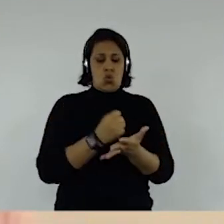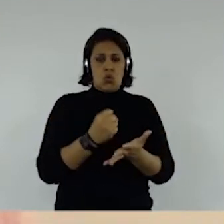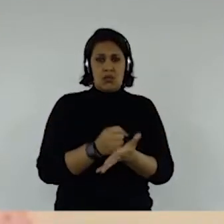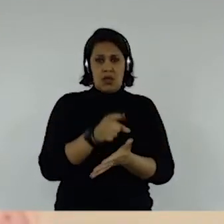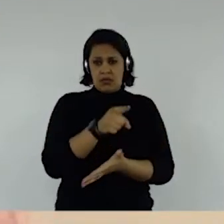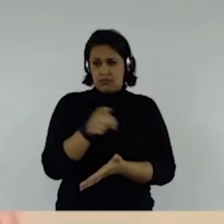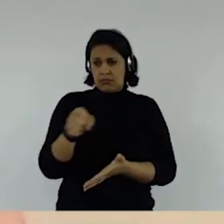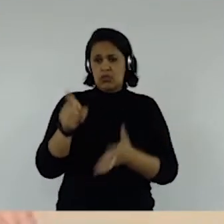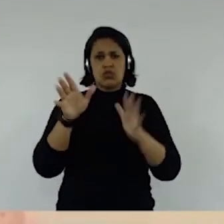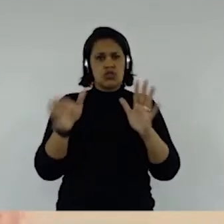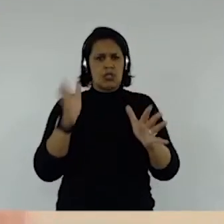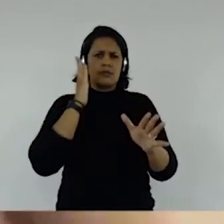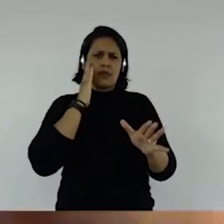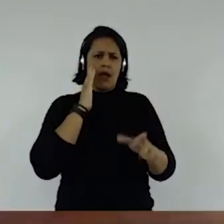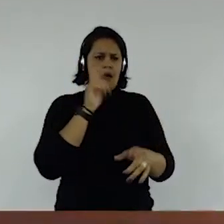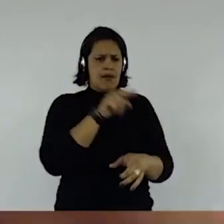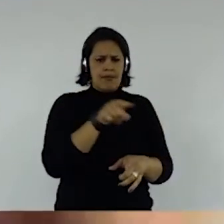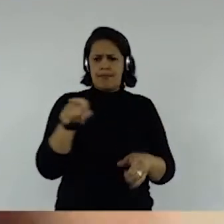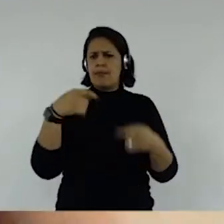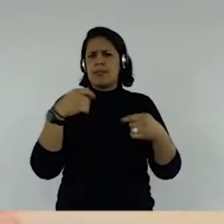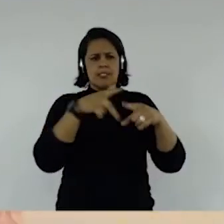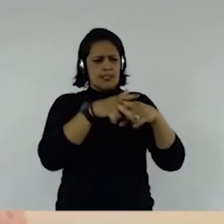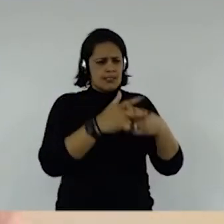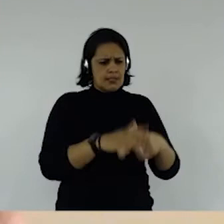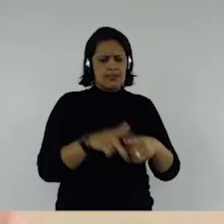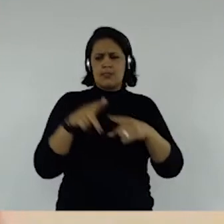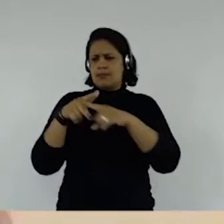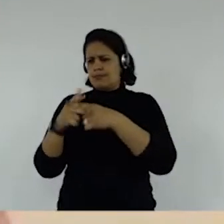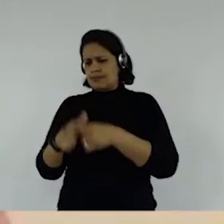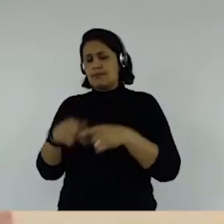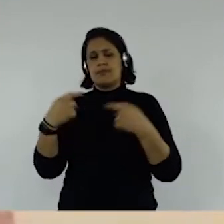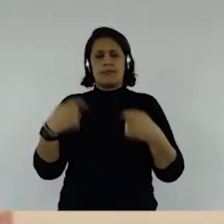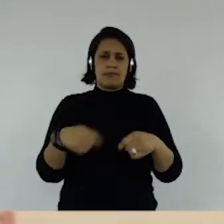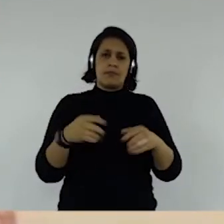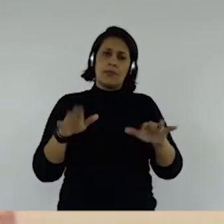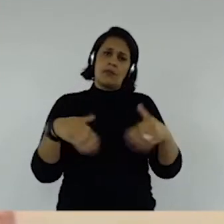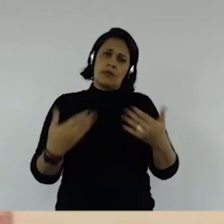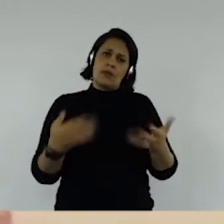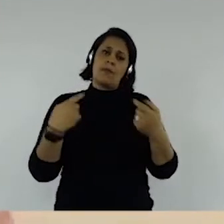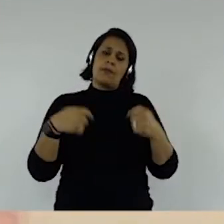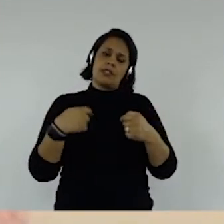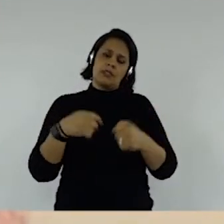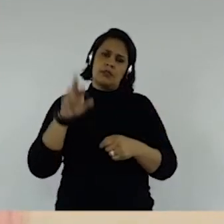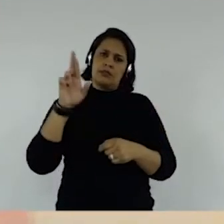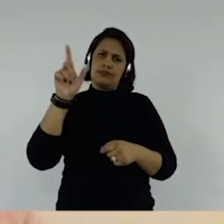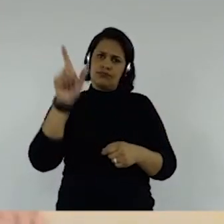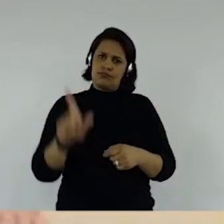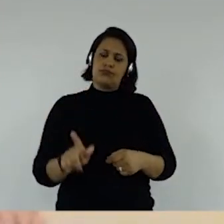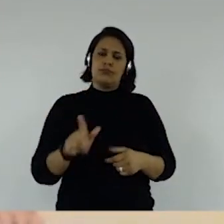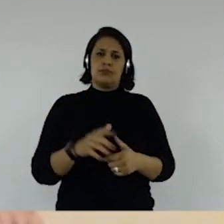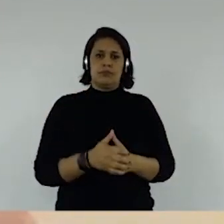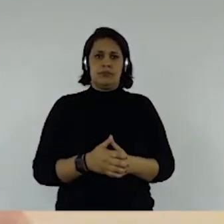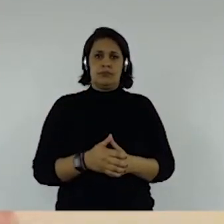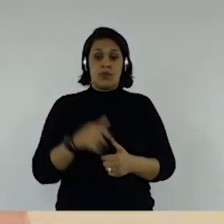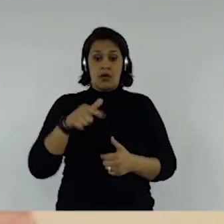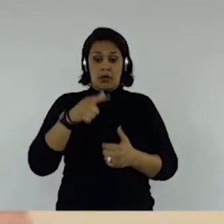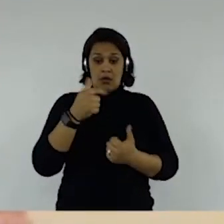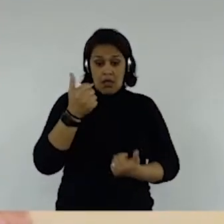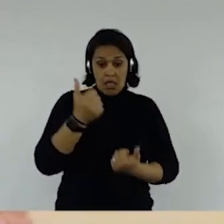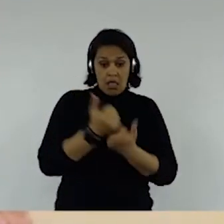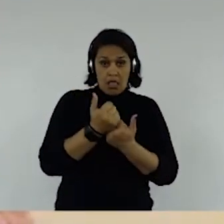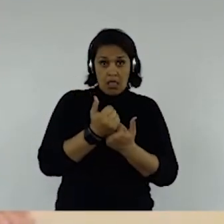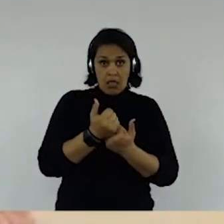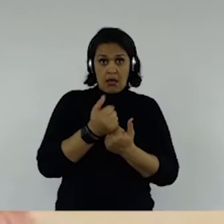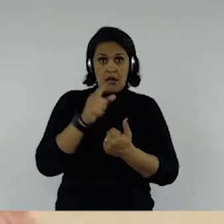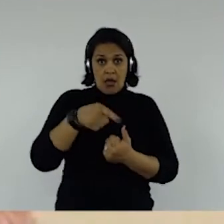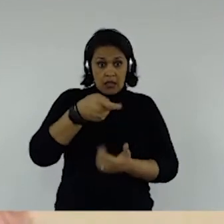sabem que elas vão precisar fazer 1000 ajustes, daí a importância de mecanismos de governança. Aqui a cooperação não é um dever